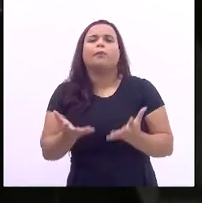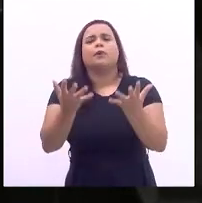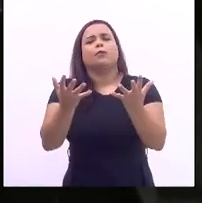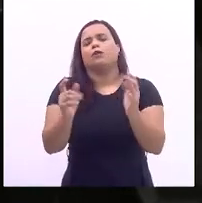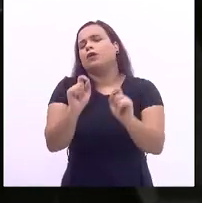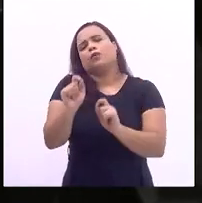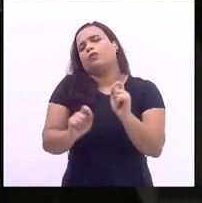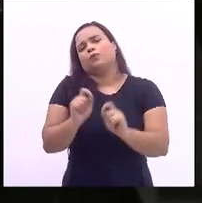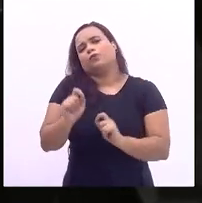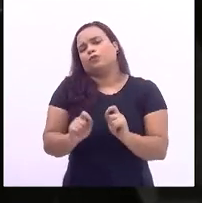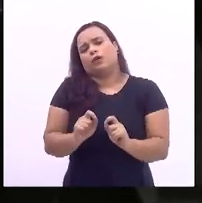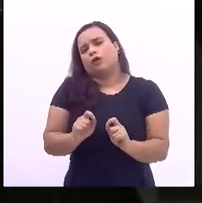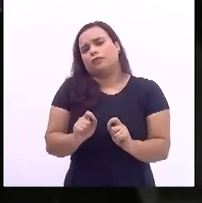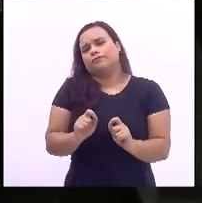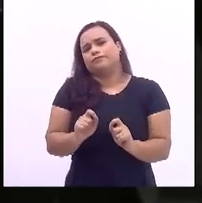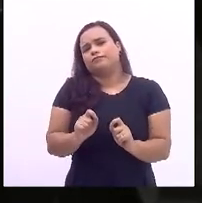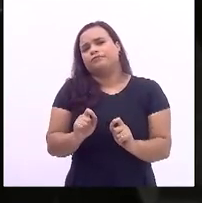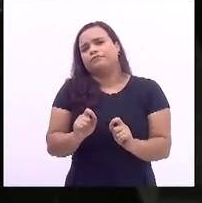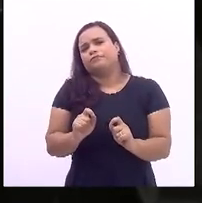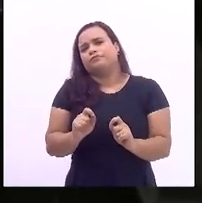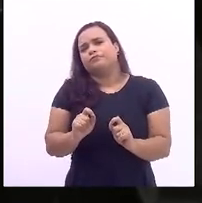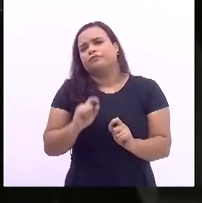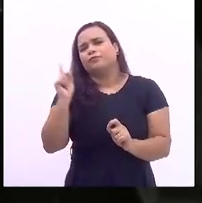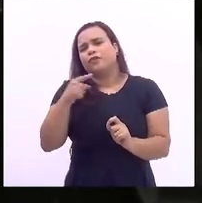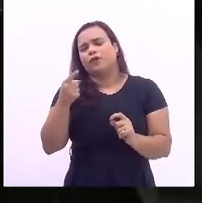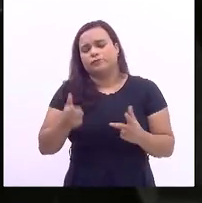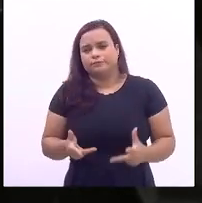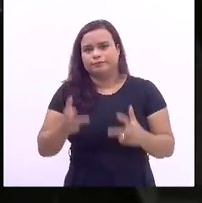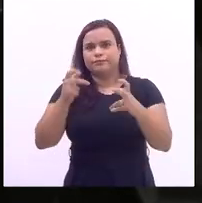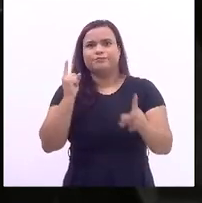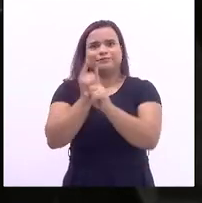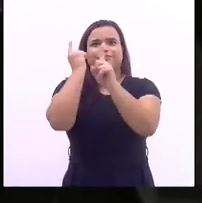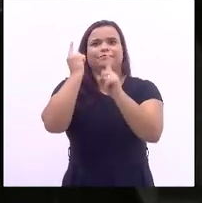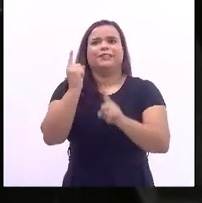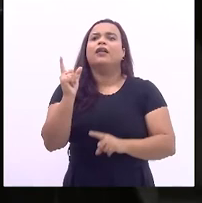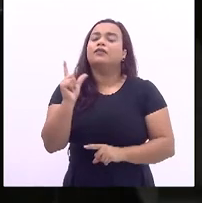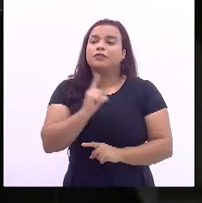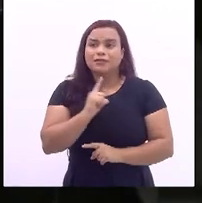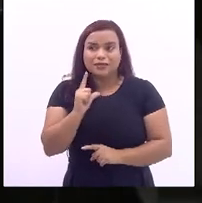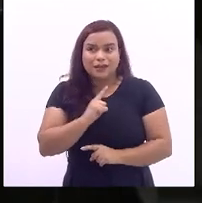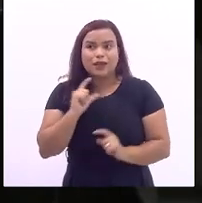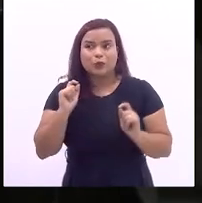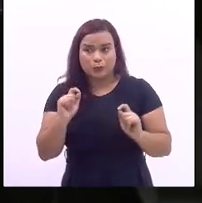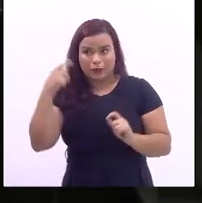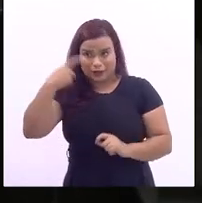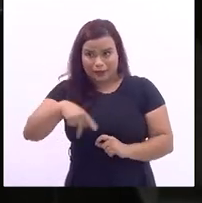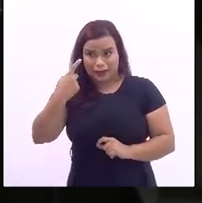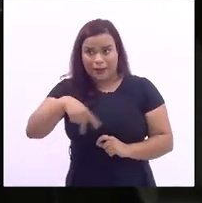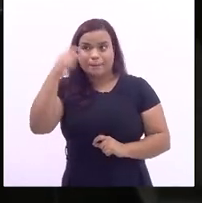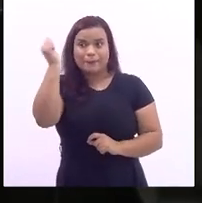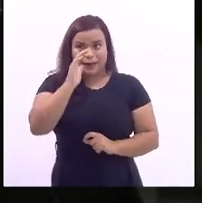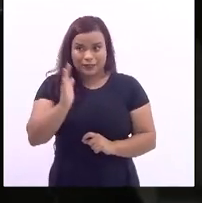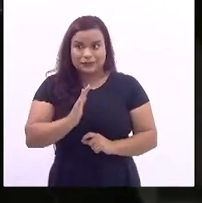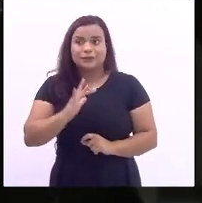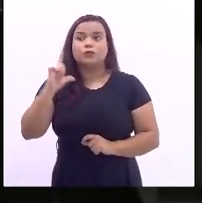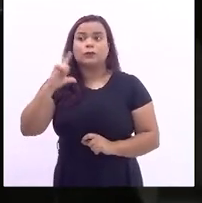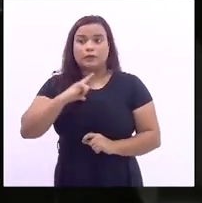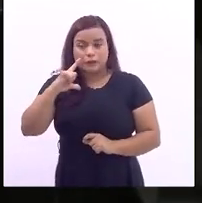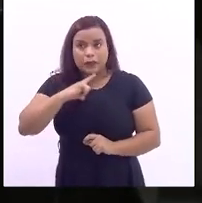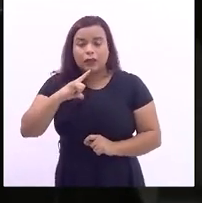porque se verifica o que também temos no Brasil